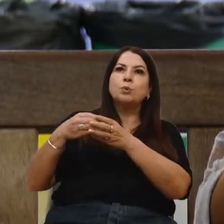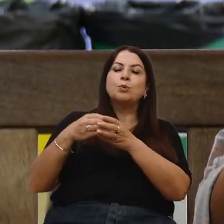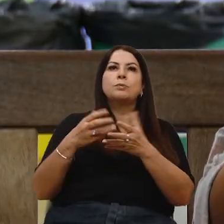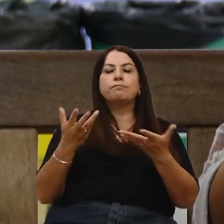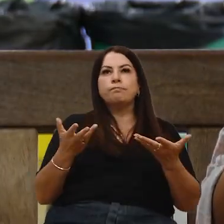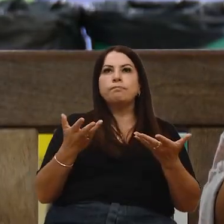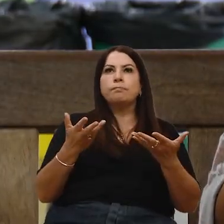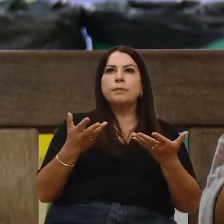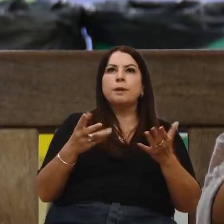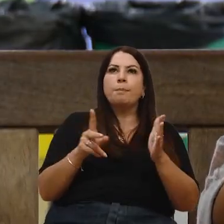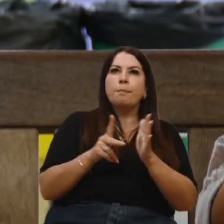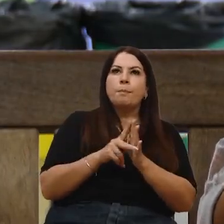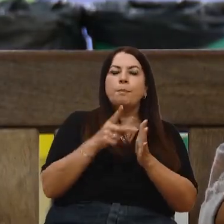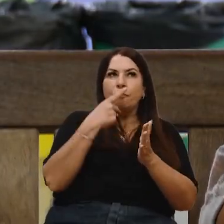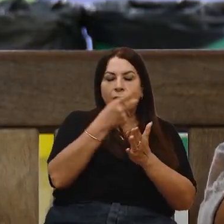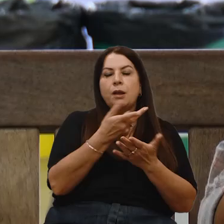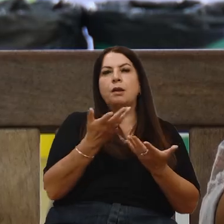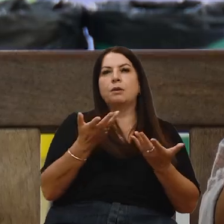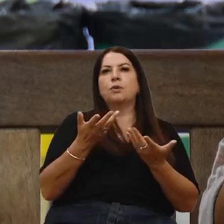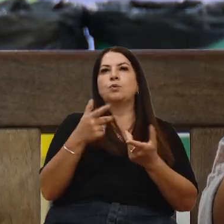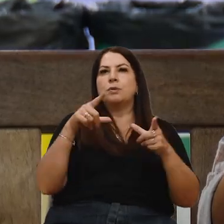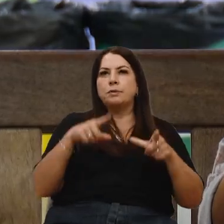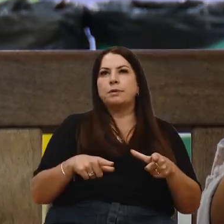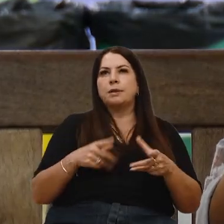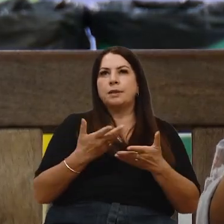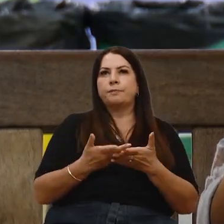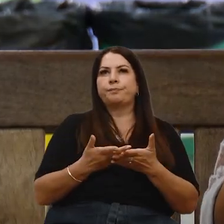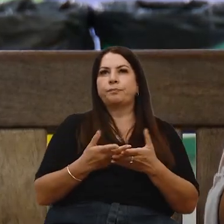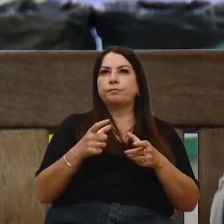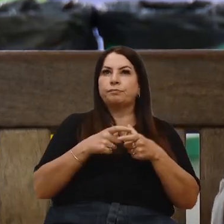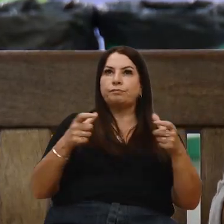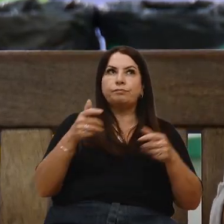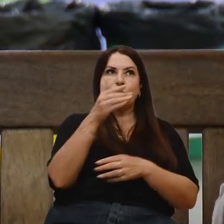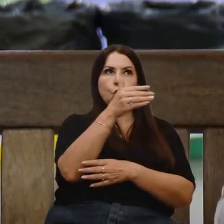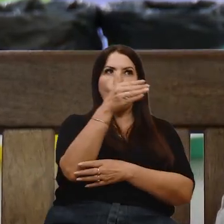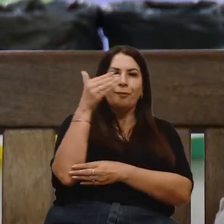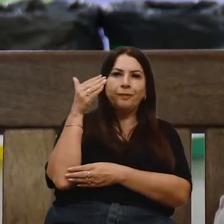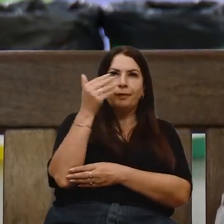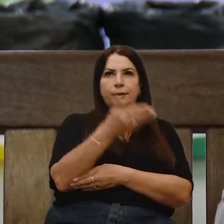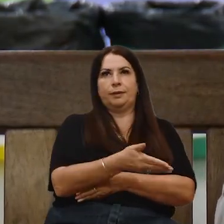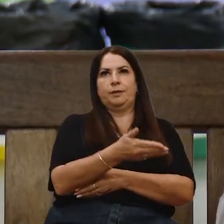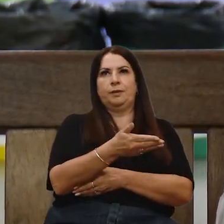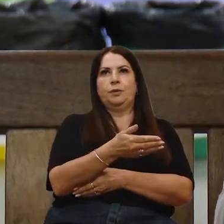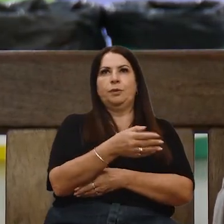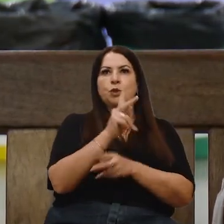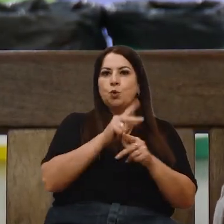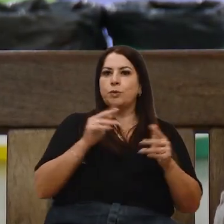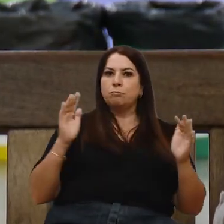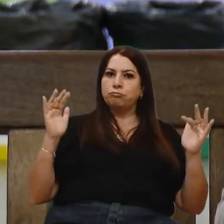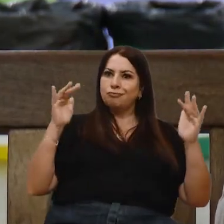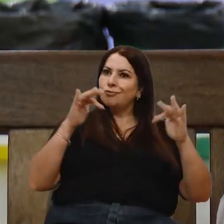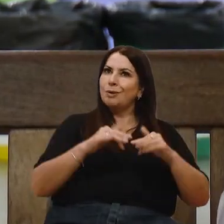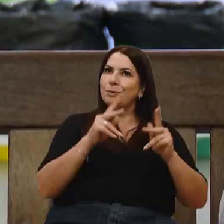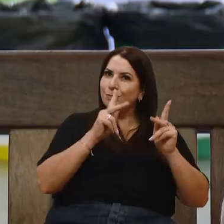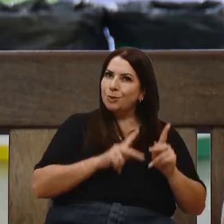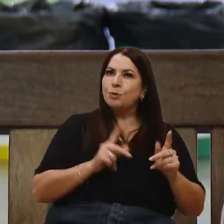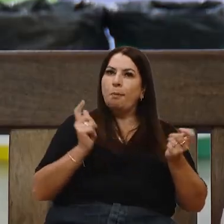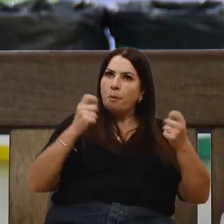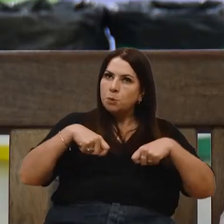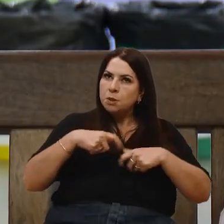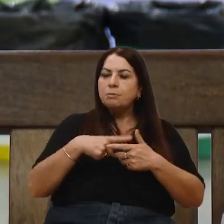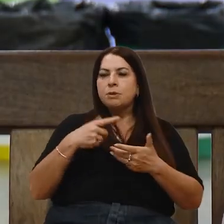o turismo propriamente dito, onde está a maior parte da rede hoteleira, dos atrativos,